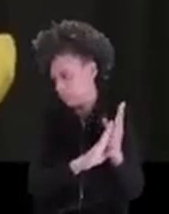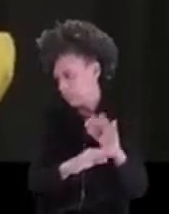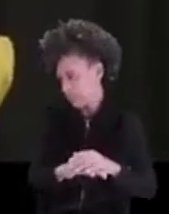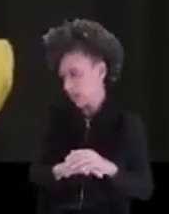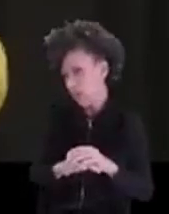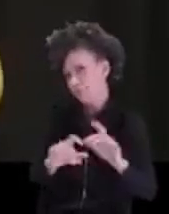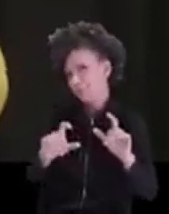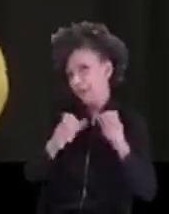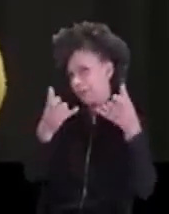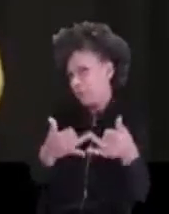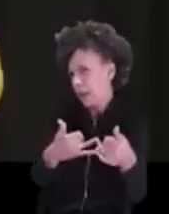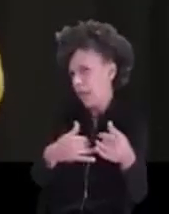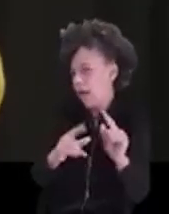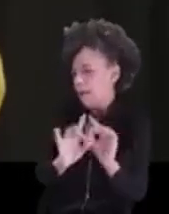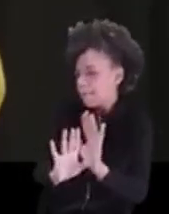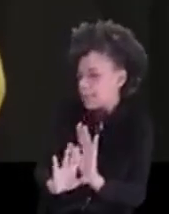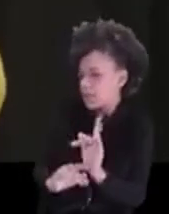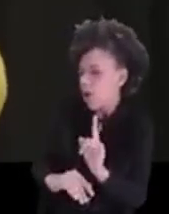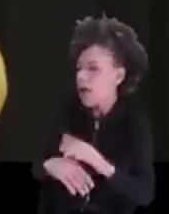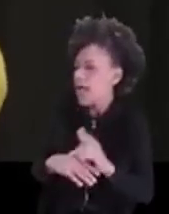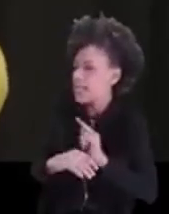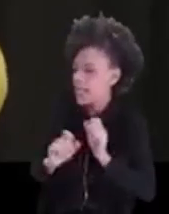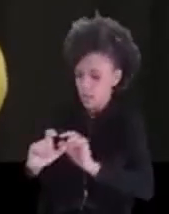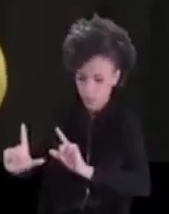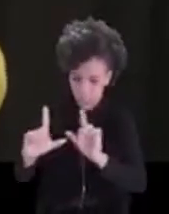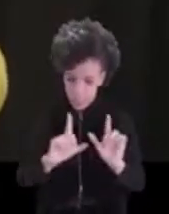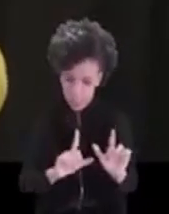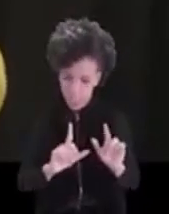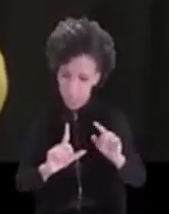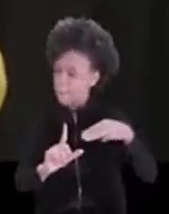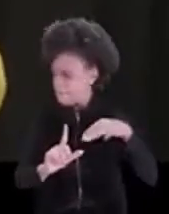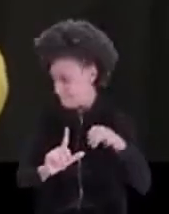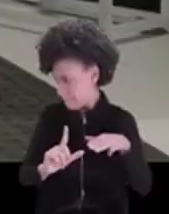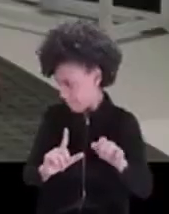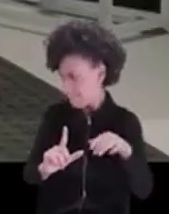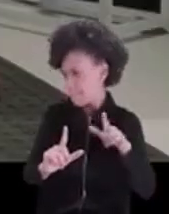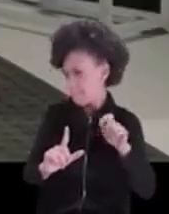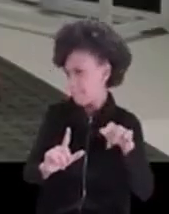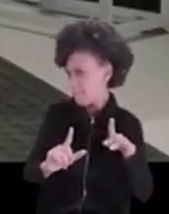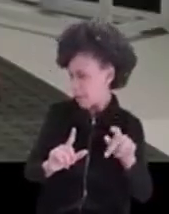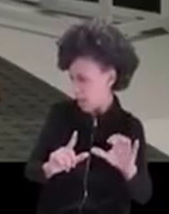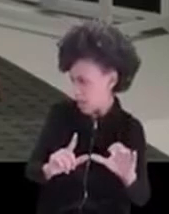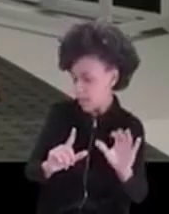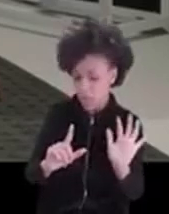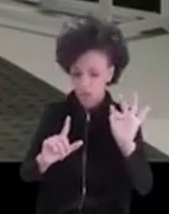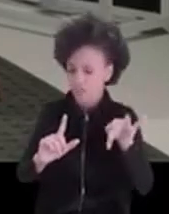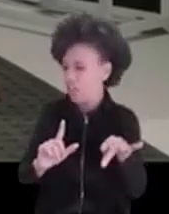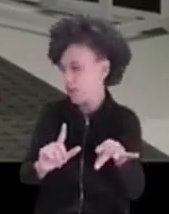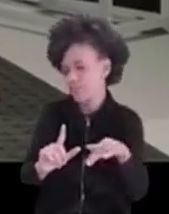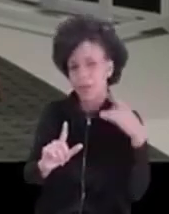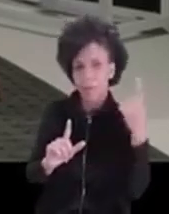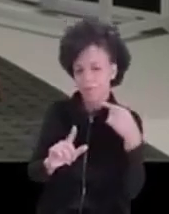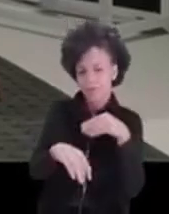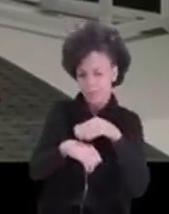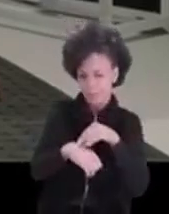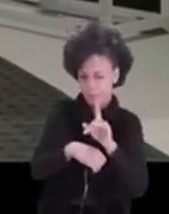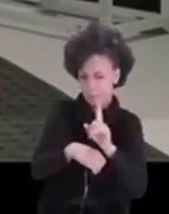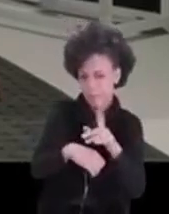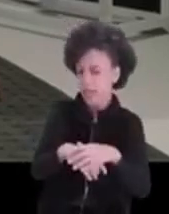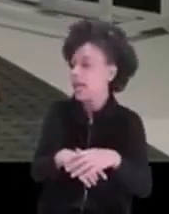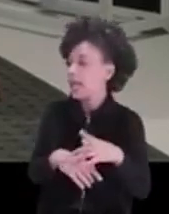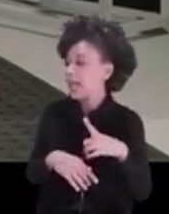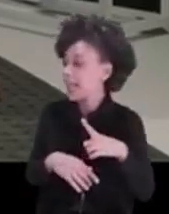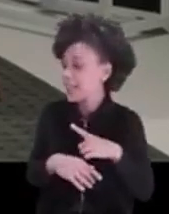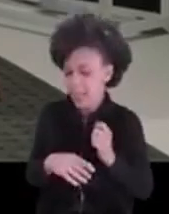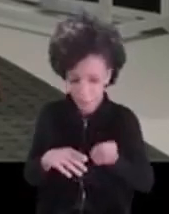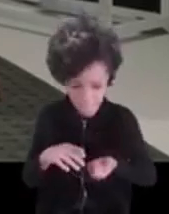frase até para fazer uma porque não vou falar mas assim tem uma cena do homem black que você deve tirar que é o final do Mini black Vamos fazer história que a